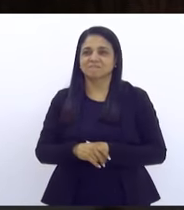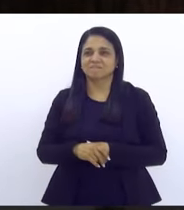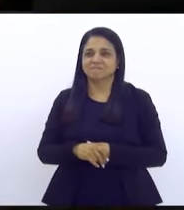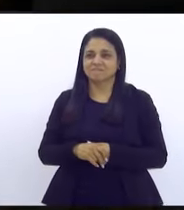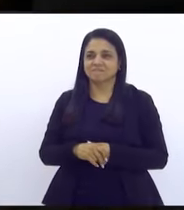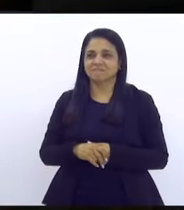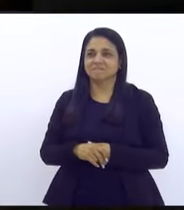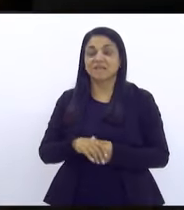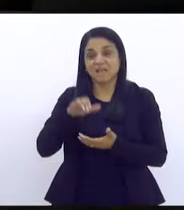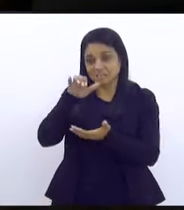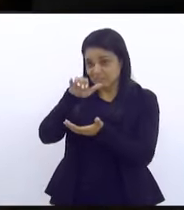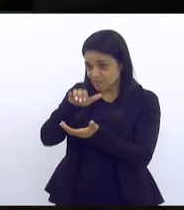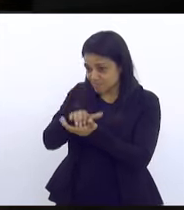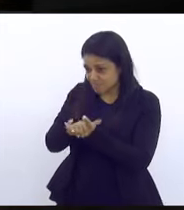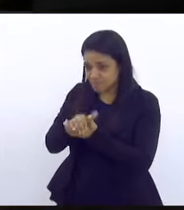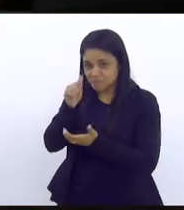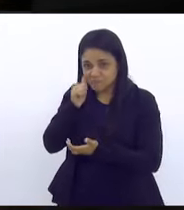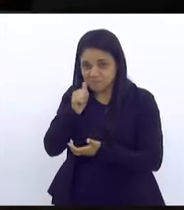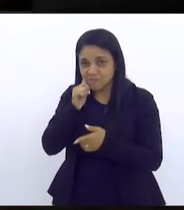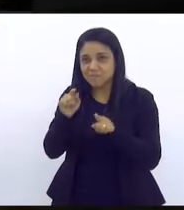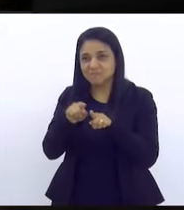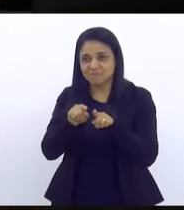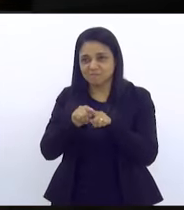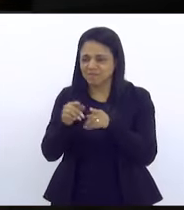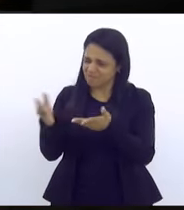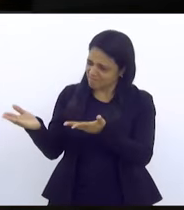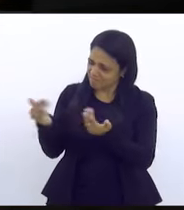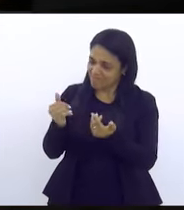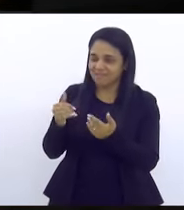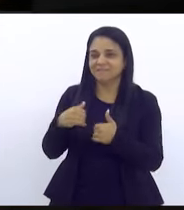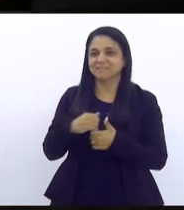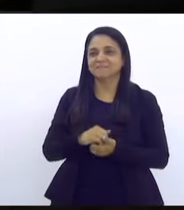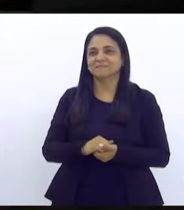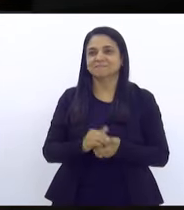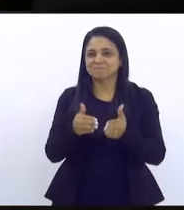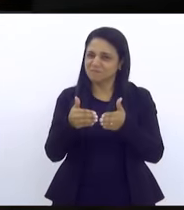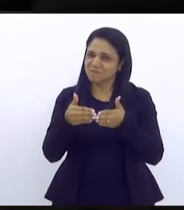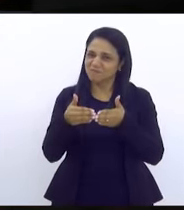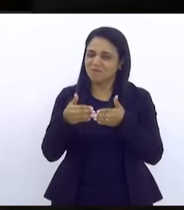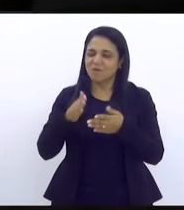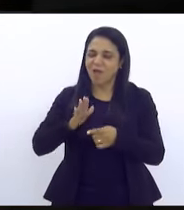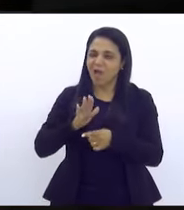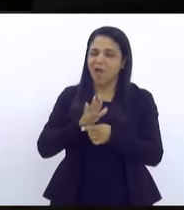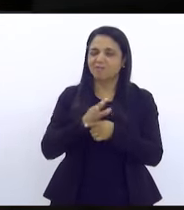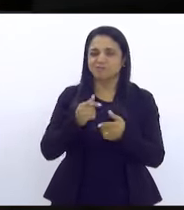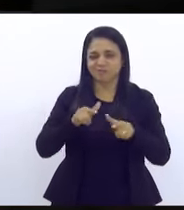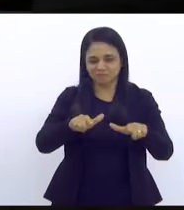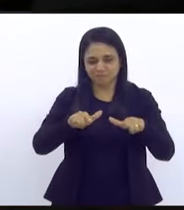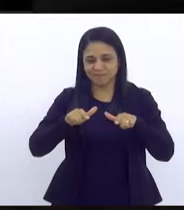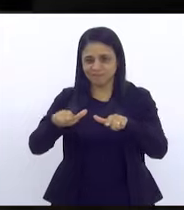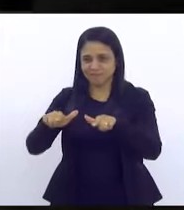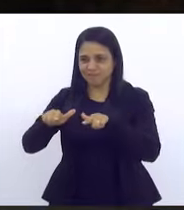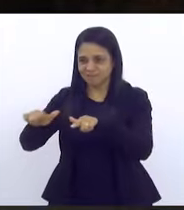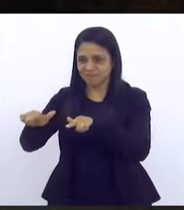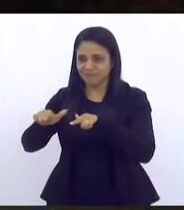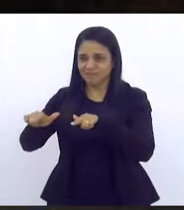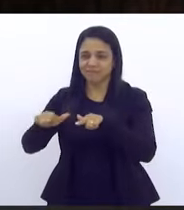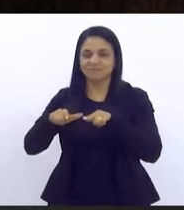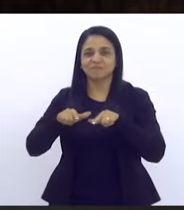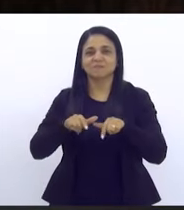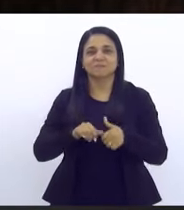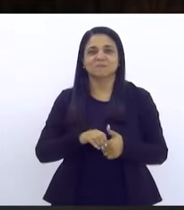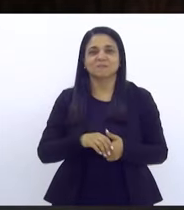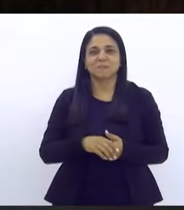As esposas também que estão aí, por gentileza, venham aqui ajudar a fazer a entrega para elas, para essas